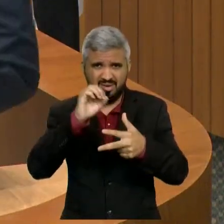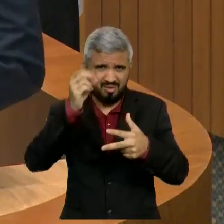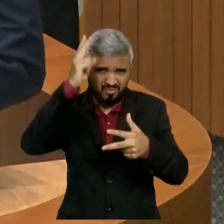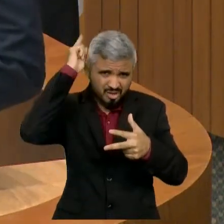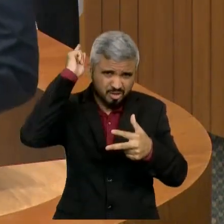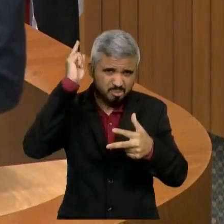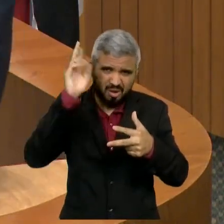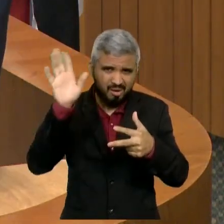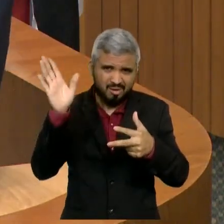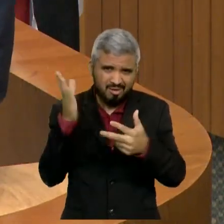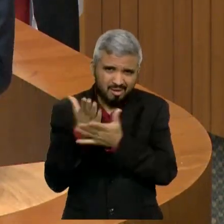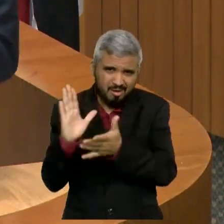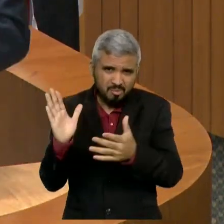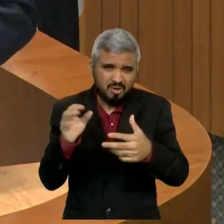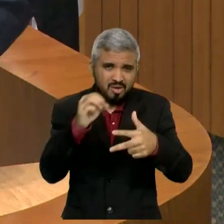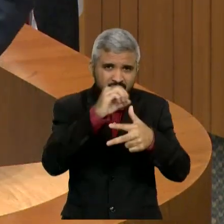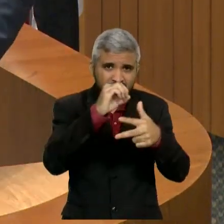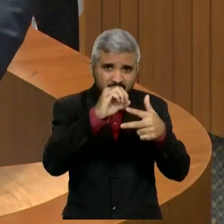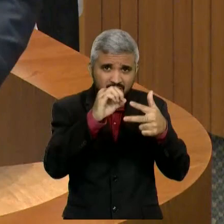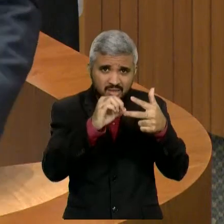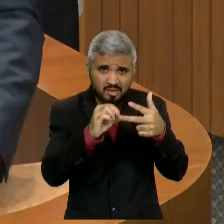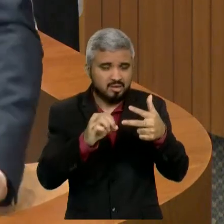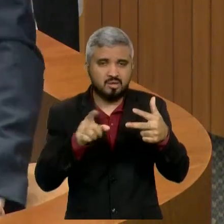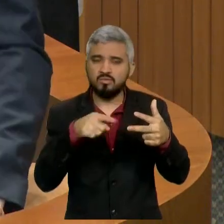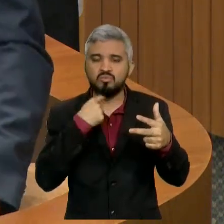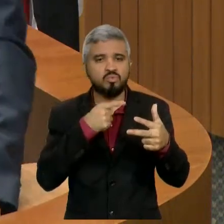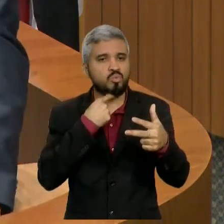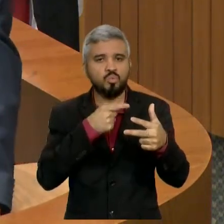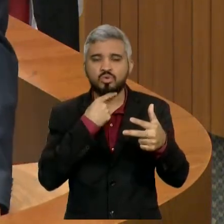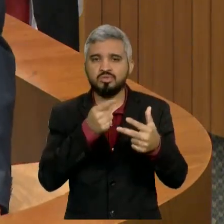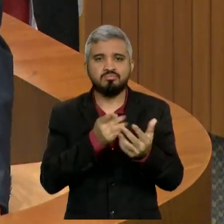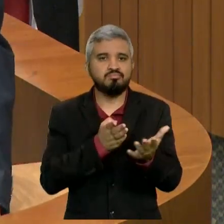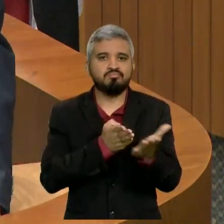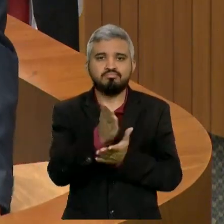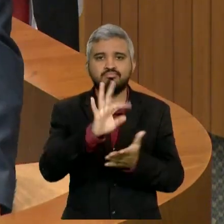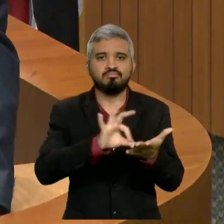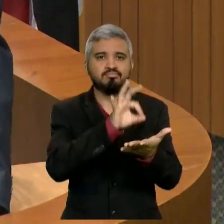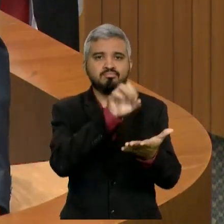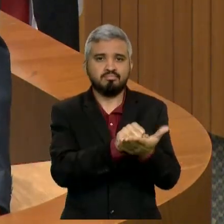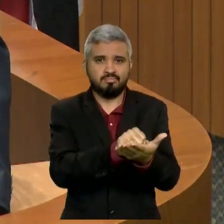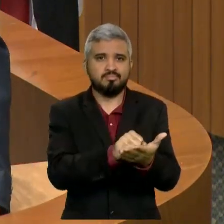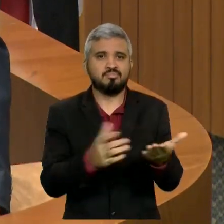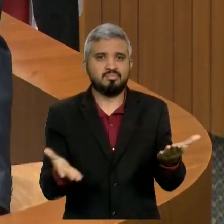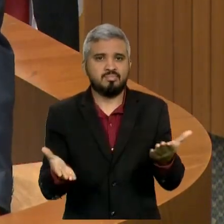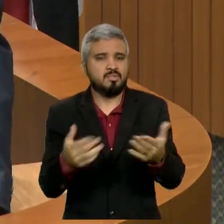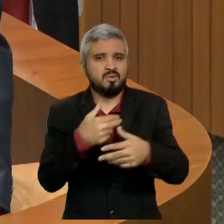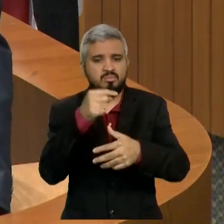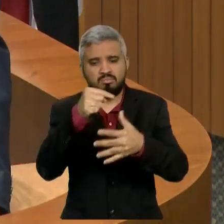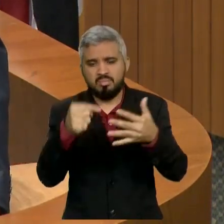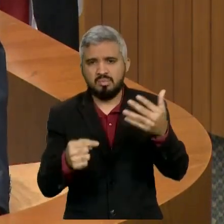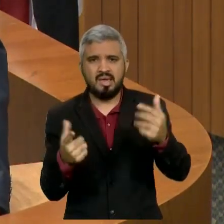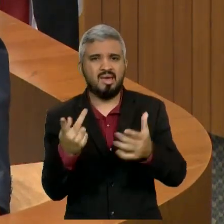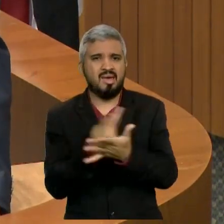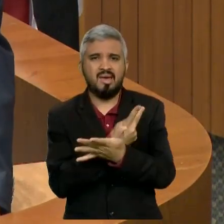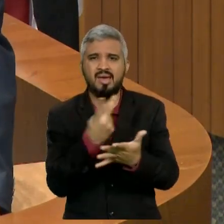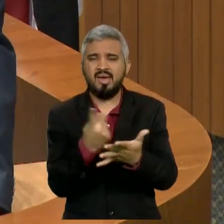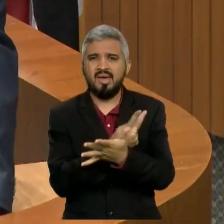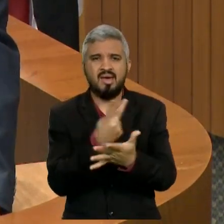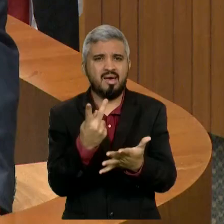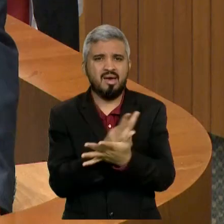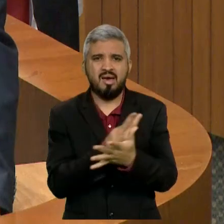Enem, agora, e não consegue adentrar a universidade, em meio a tanta coisa errada. Essa política de